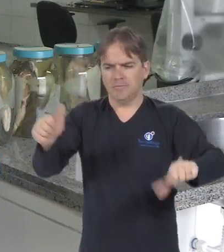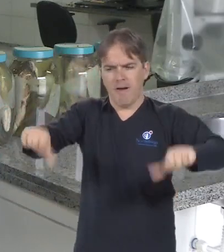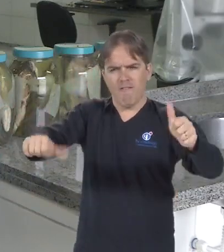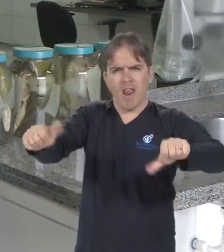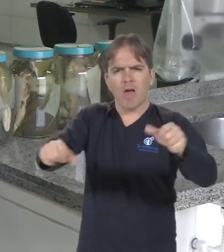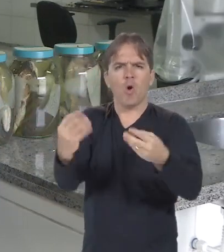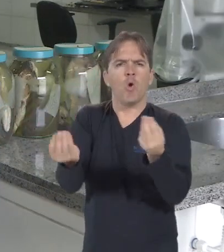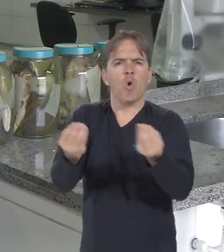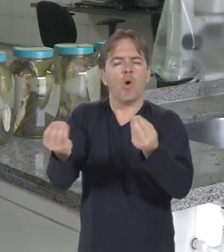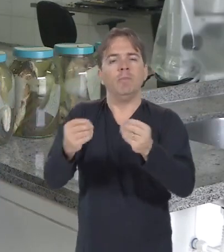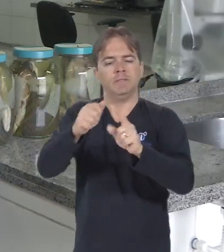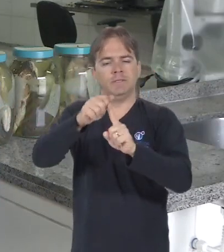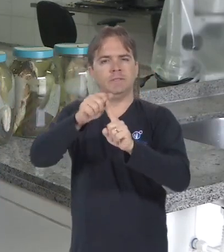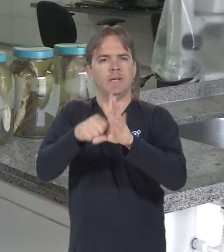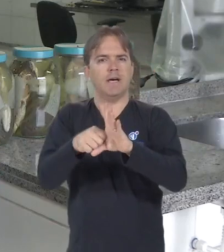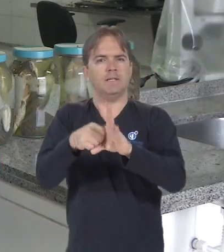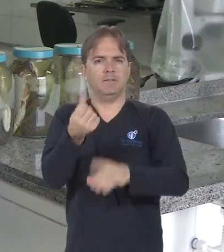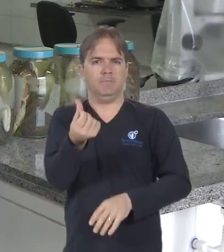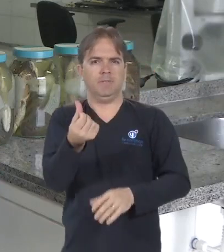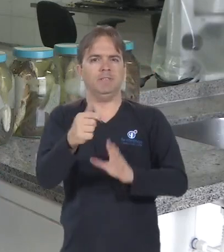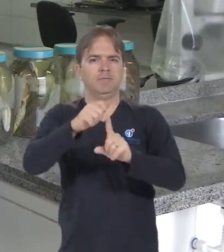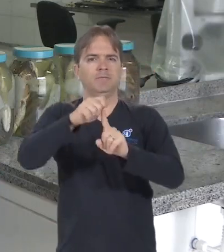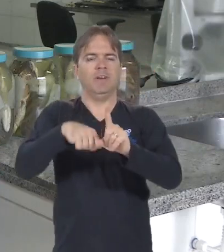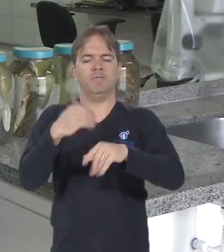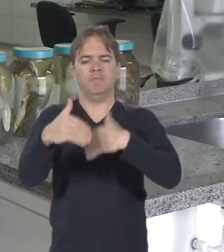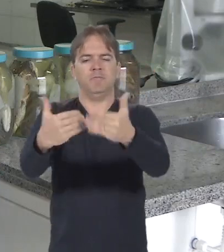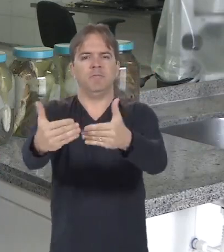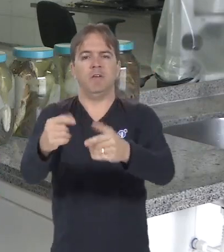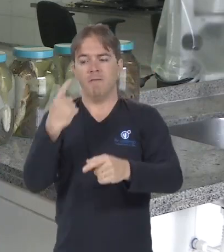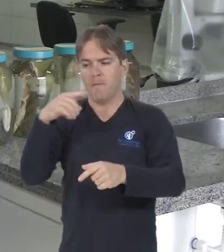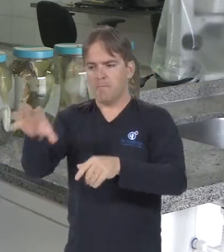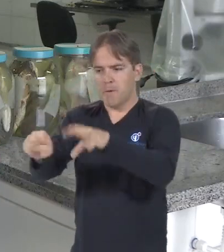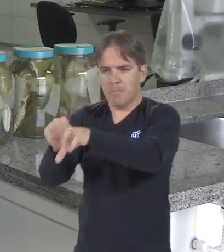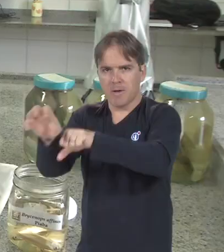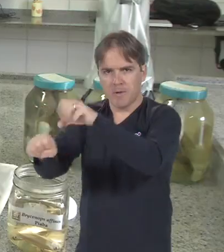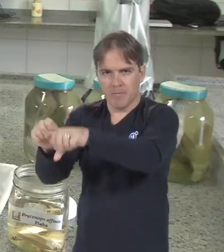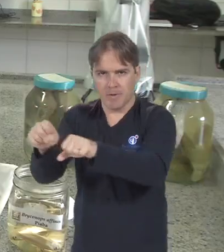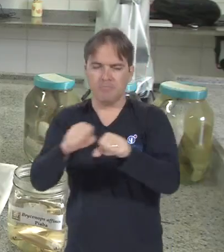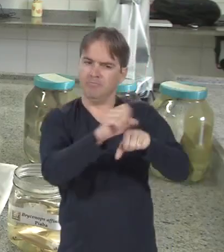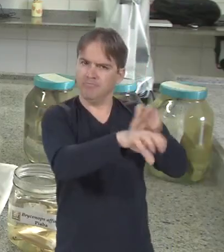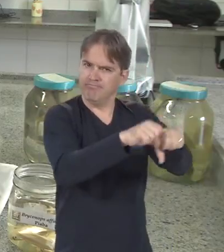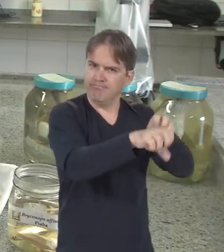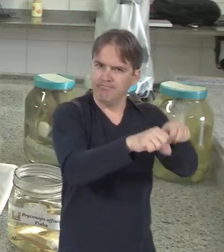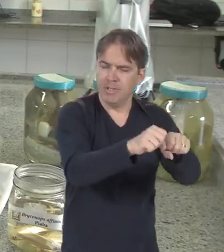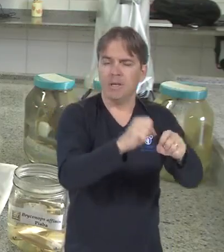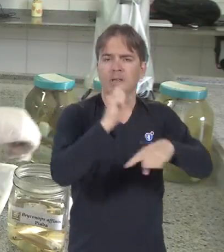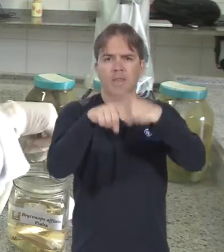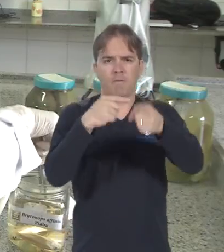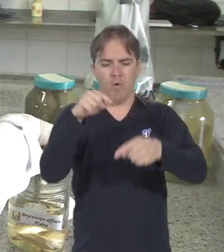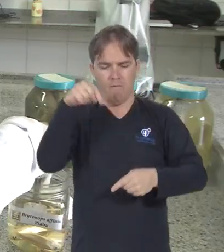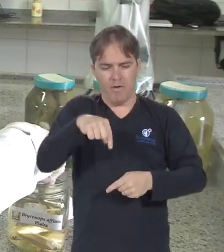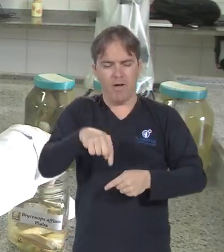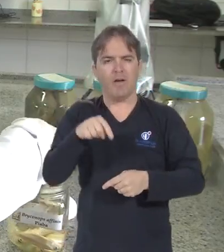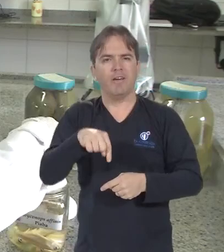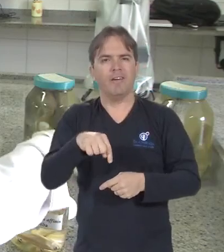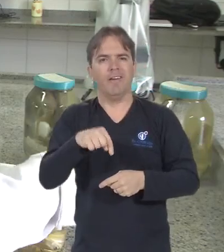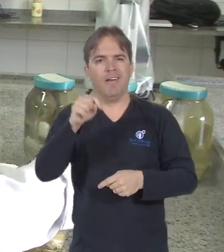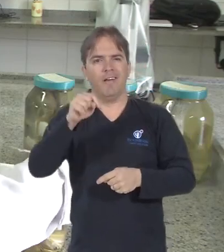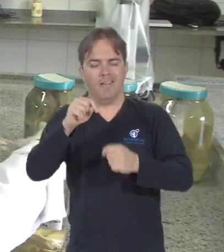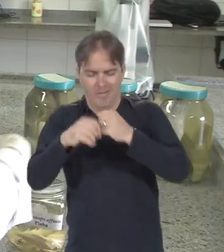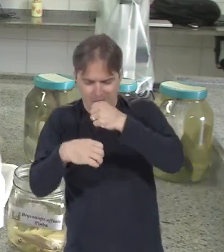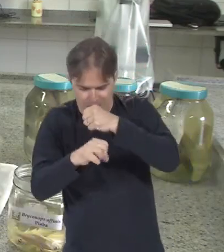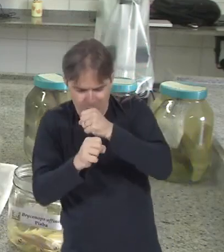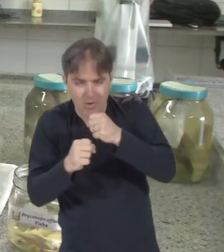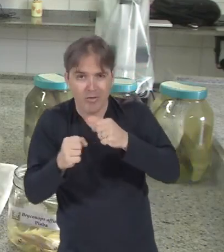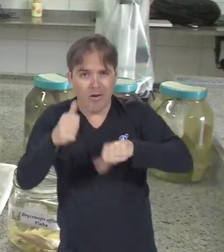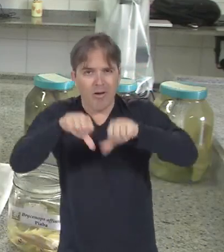dados. Após esses dados serem coletados no reservatório, eles são transferidos aqui para o laboratório. No laboratório, eles são